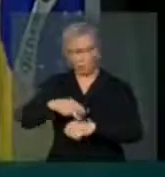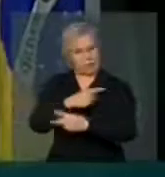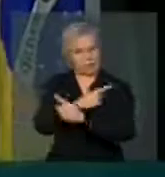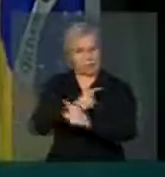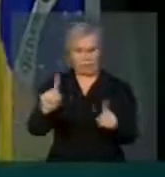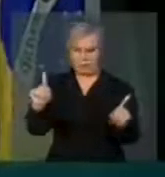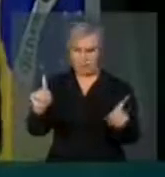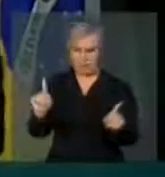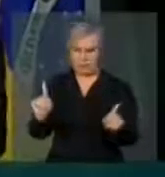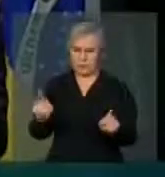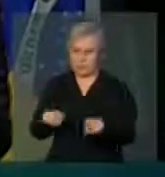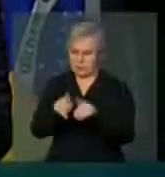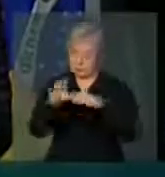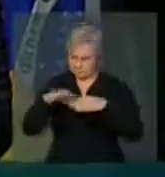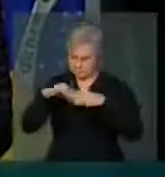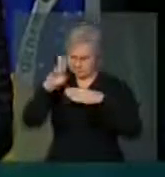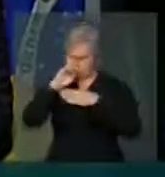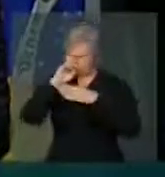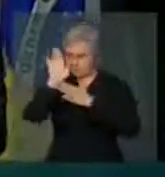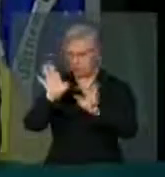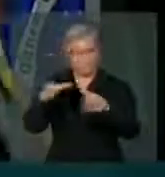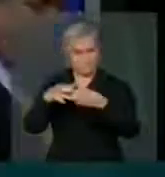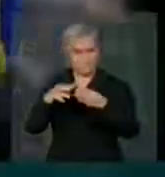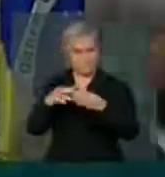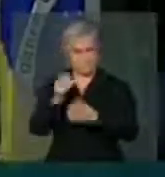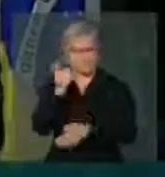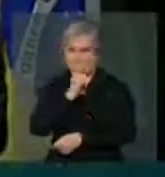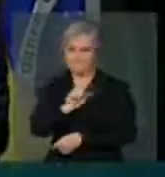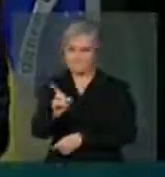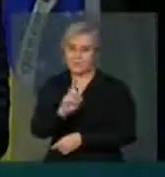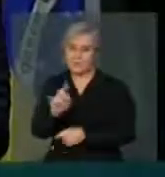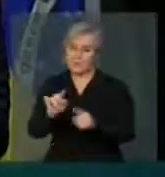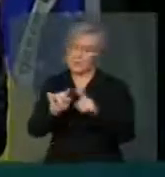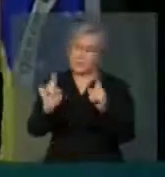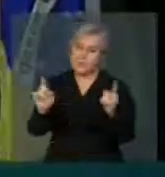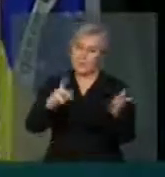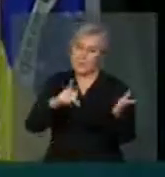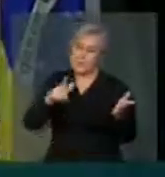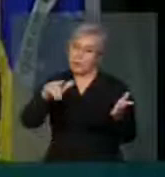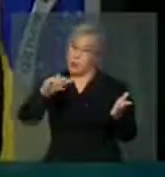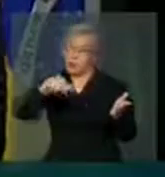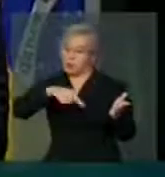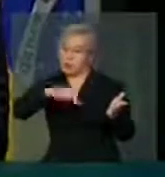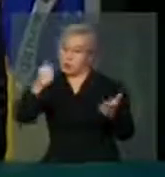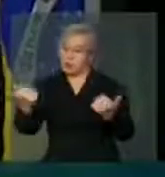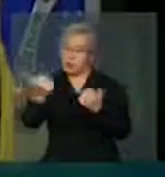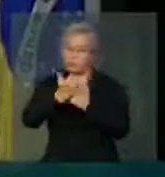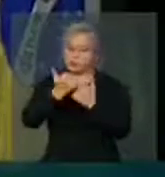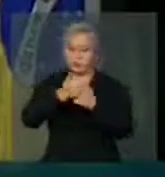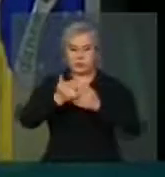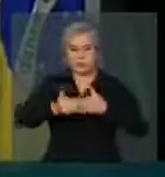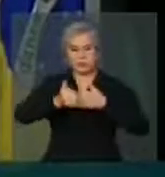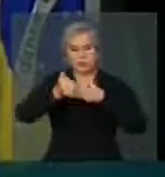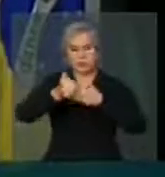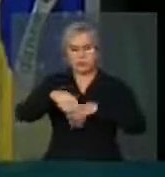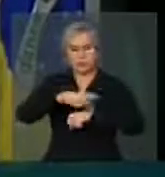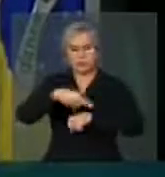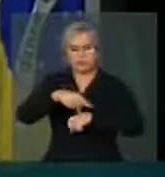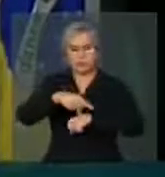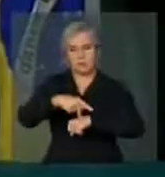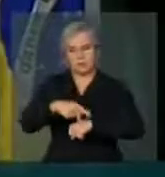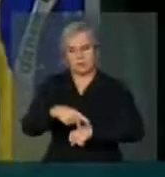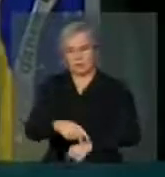governo, comandar uma equipe e, mesmo assim, foi escolhida por Lula para conduzir o nosso país.